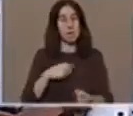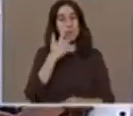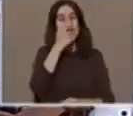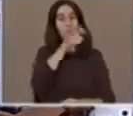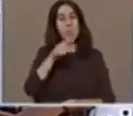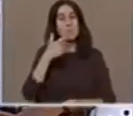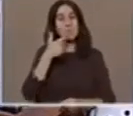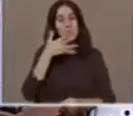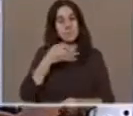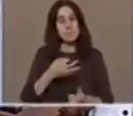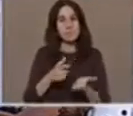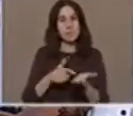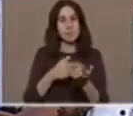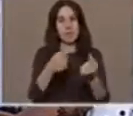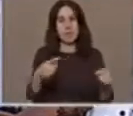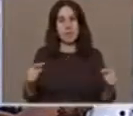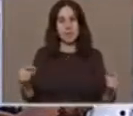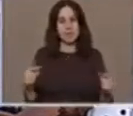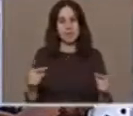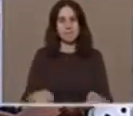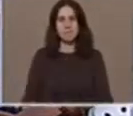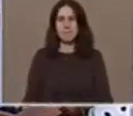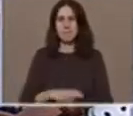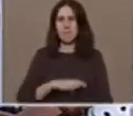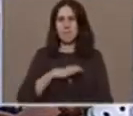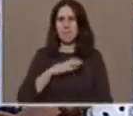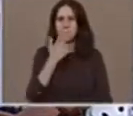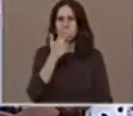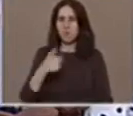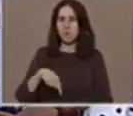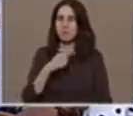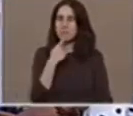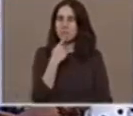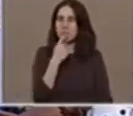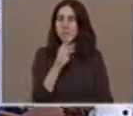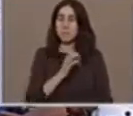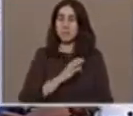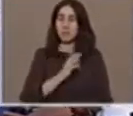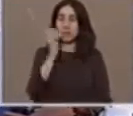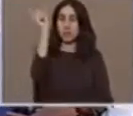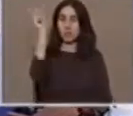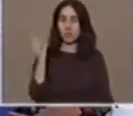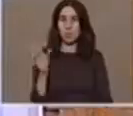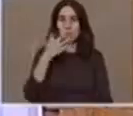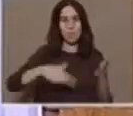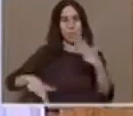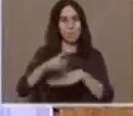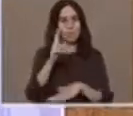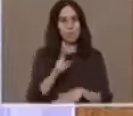todos os homens, dizendo, cheios de confiança, abençoai, Senhor, o vosso